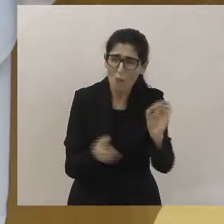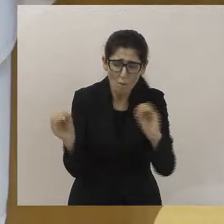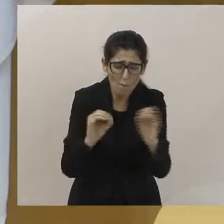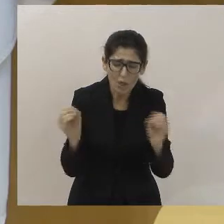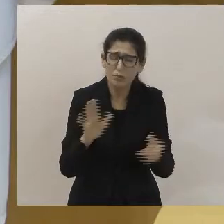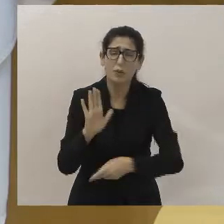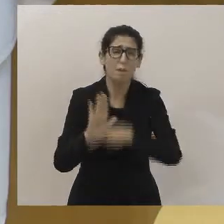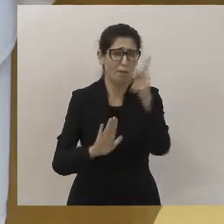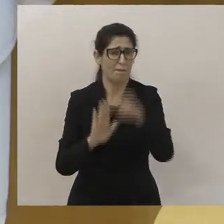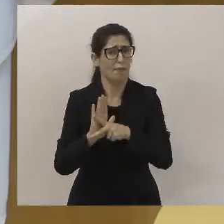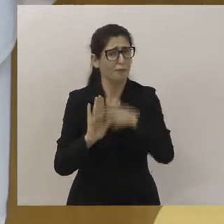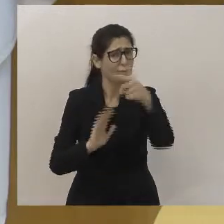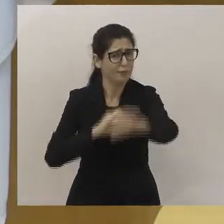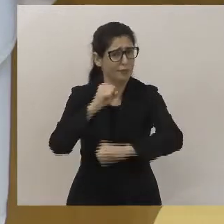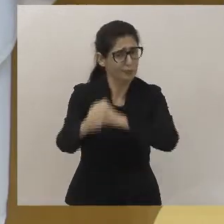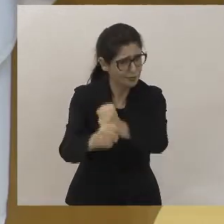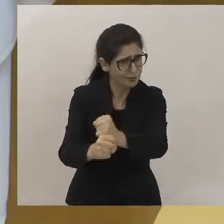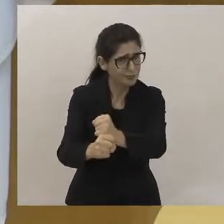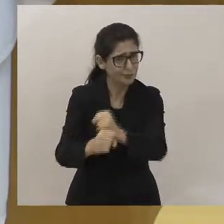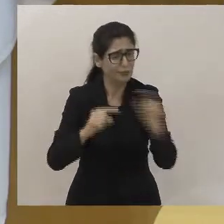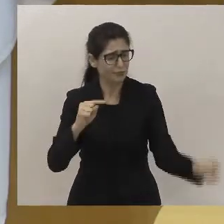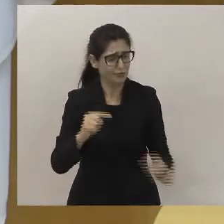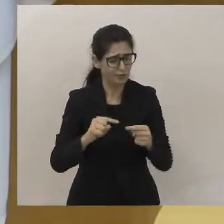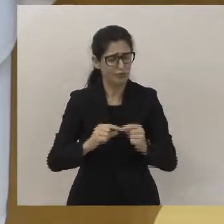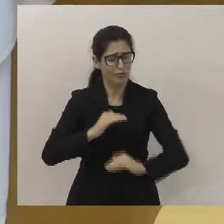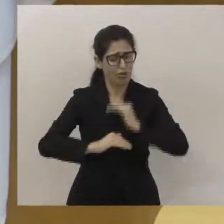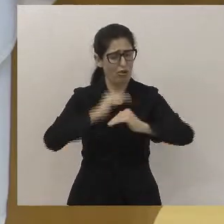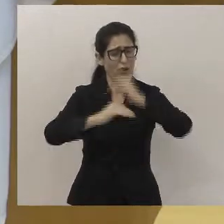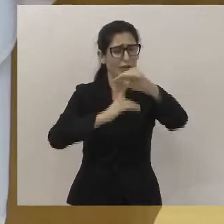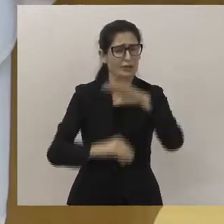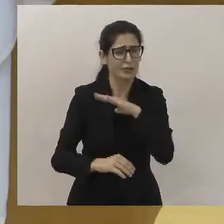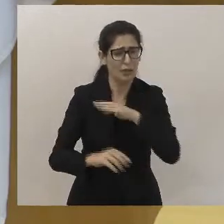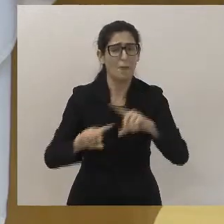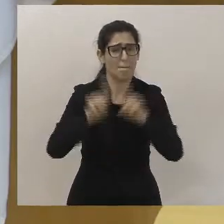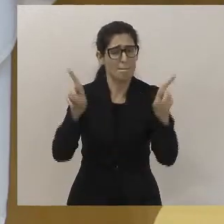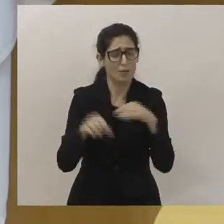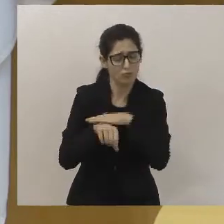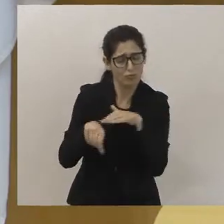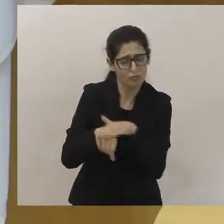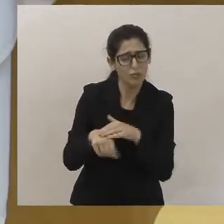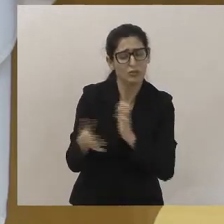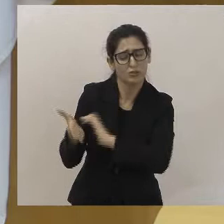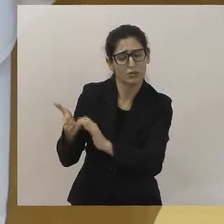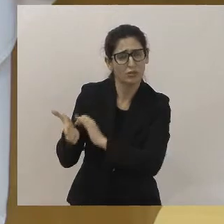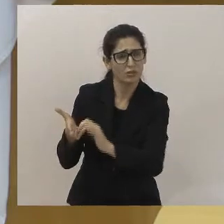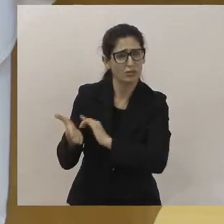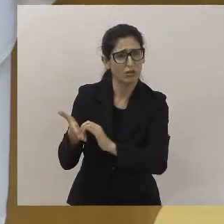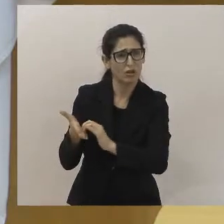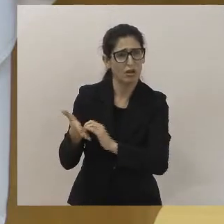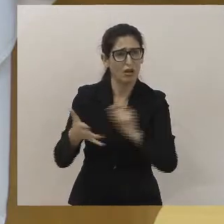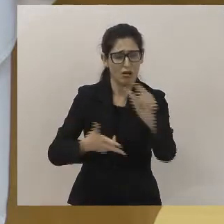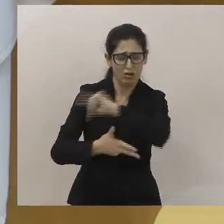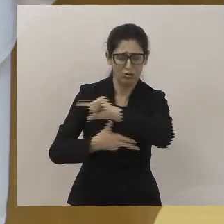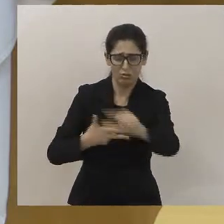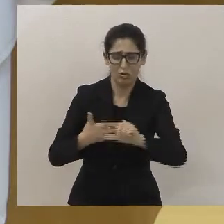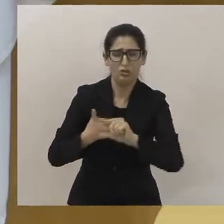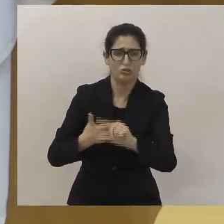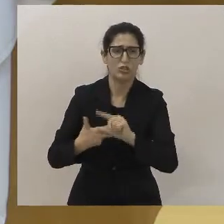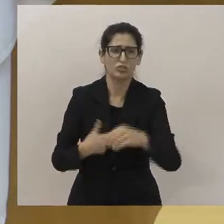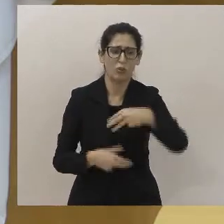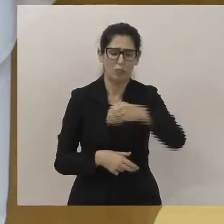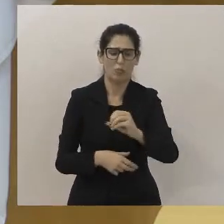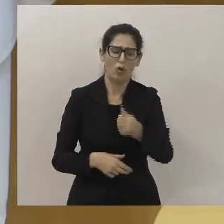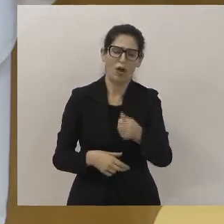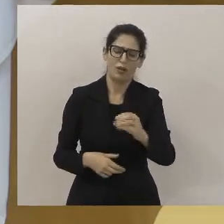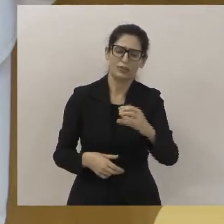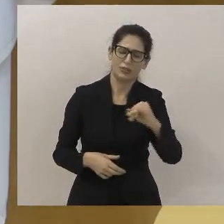desenvolvimento da cidade mas até eu conversava com o nosso secretário do legislativo a ser que às vezes não entendo muito